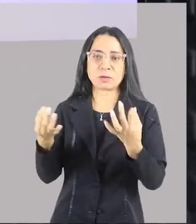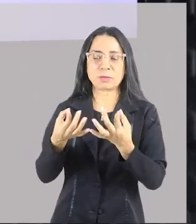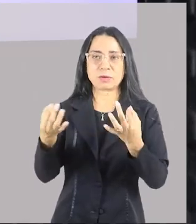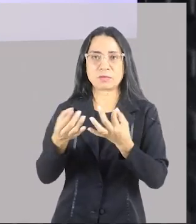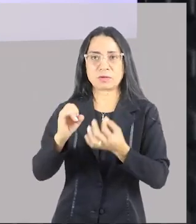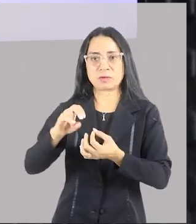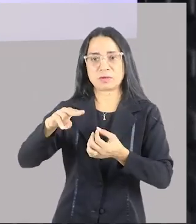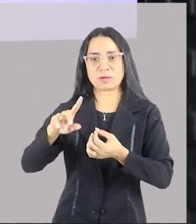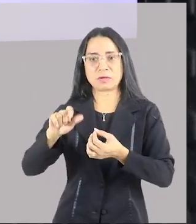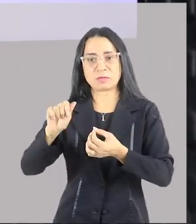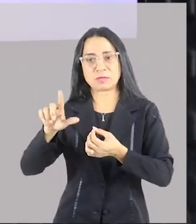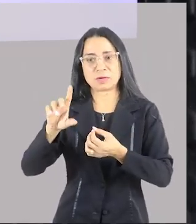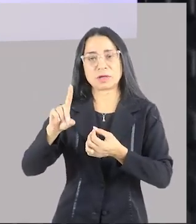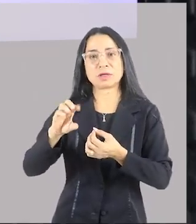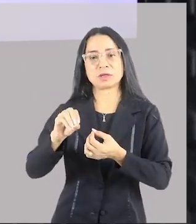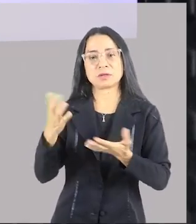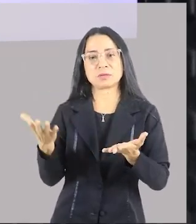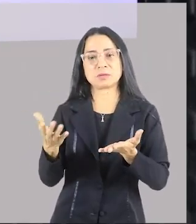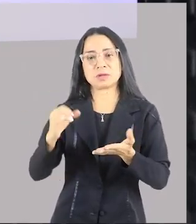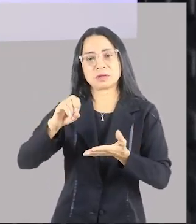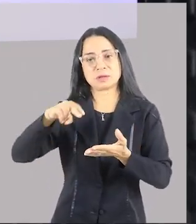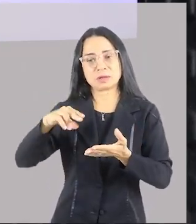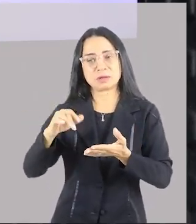e ineficaz.